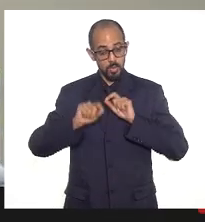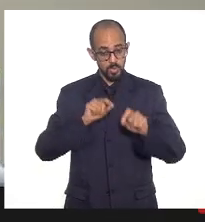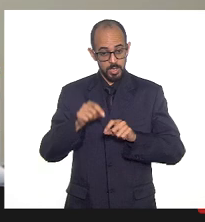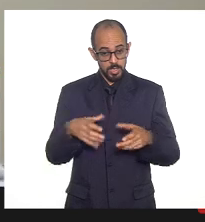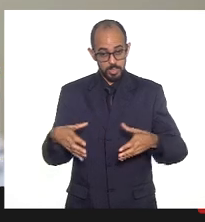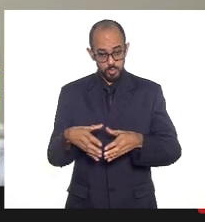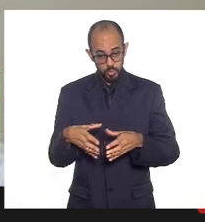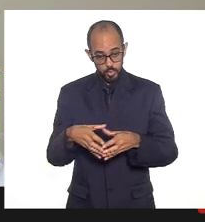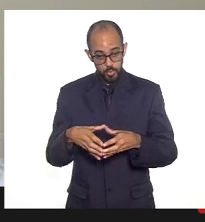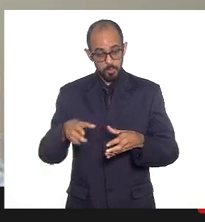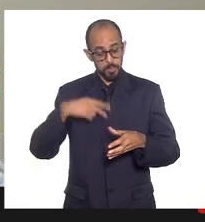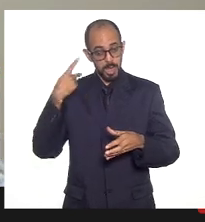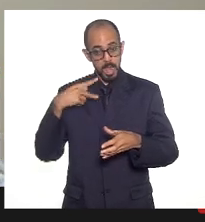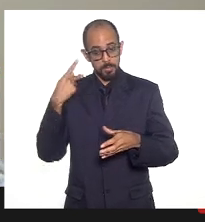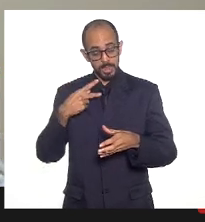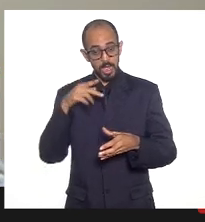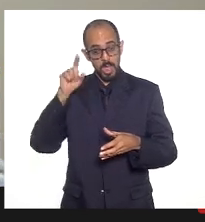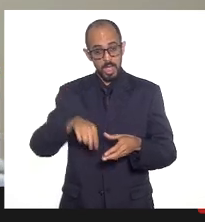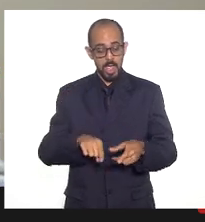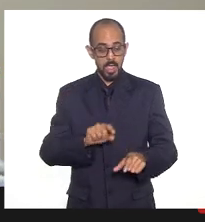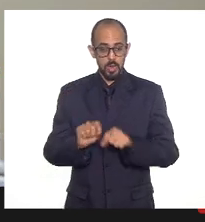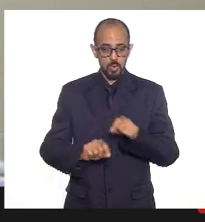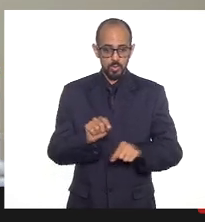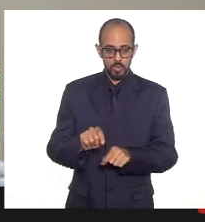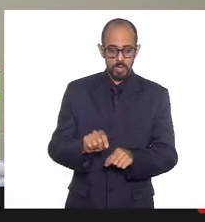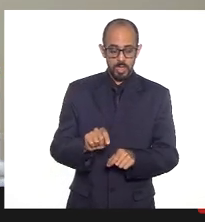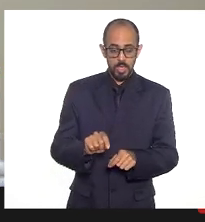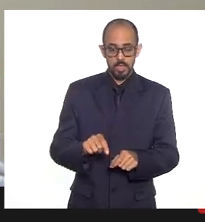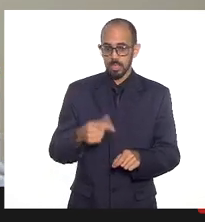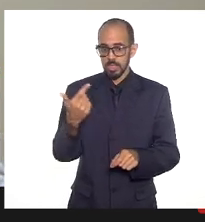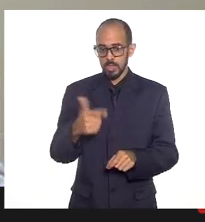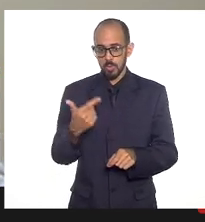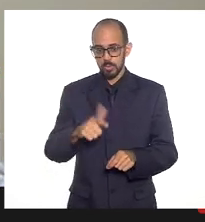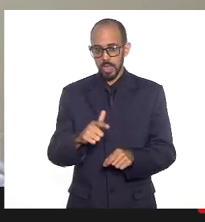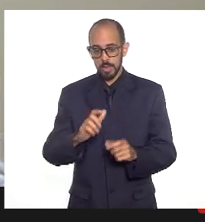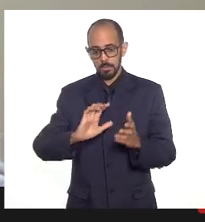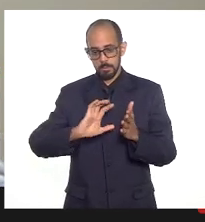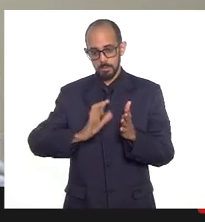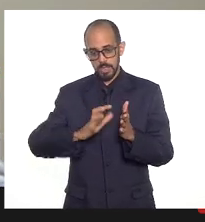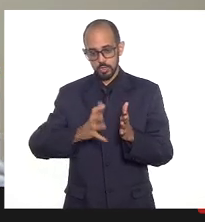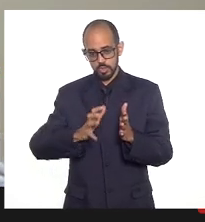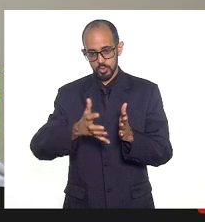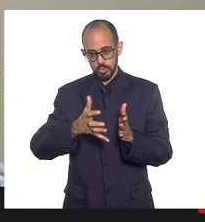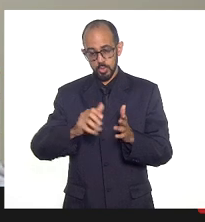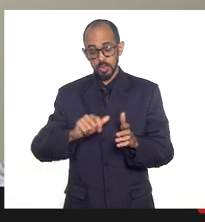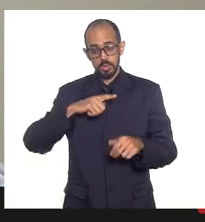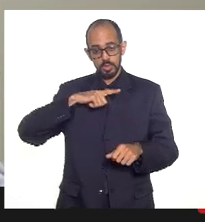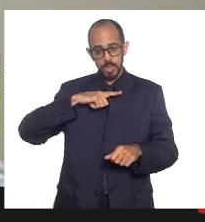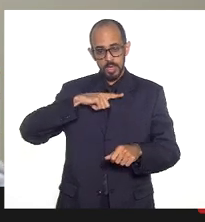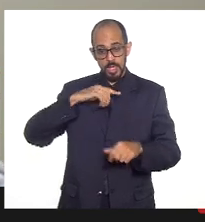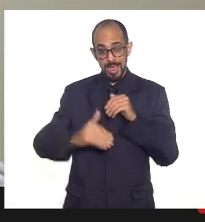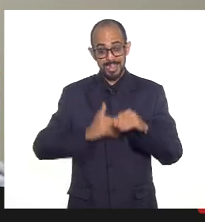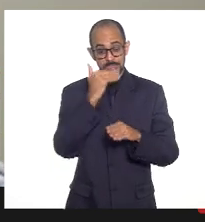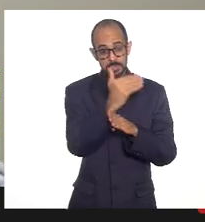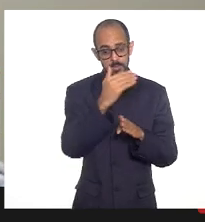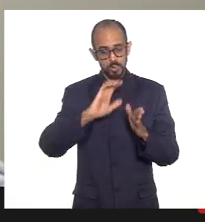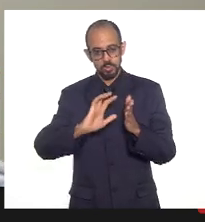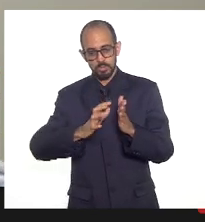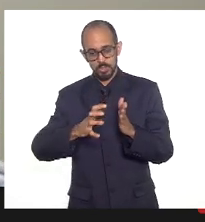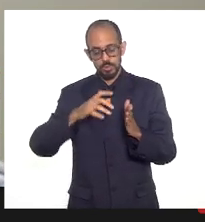as outras, é uma frente suprapartidária, que envolve, portanto, parlamentares de